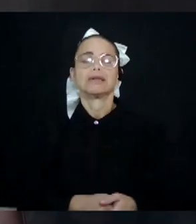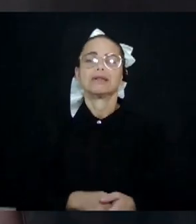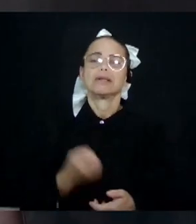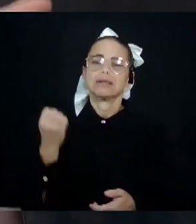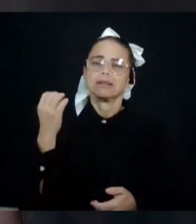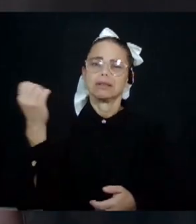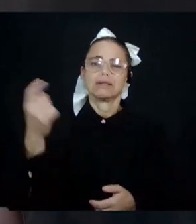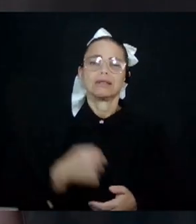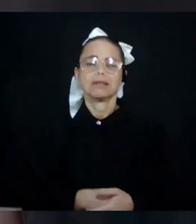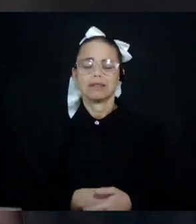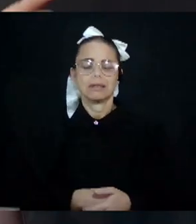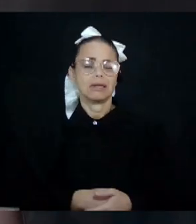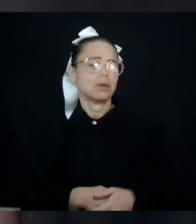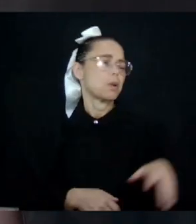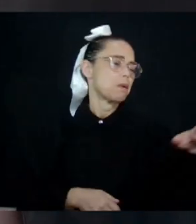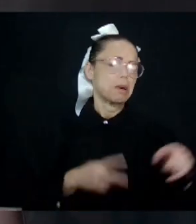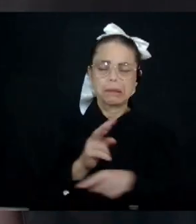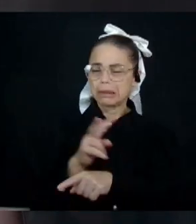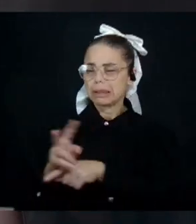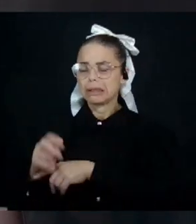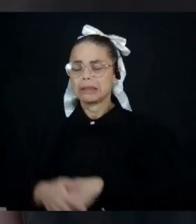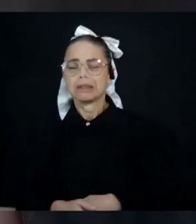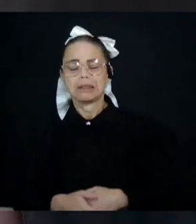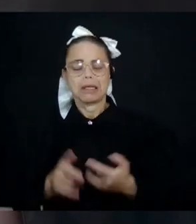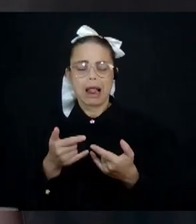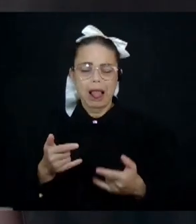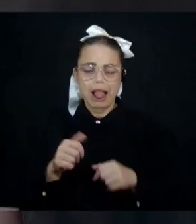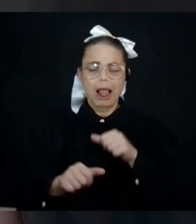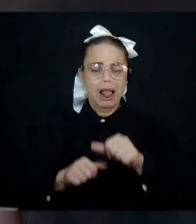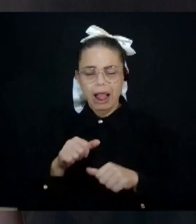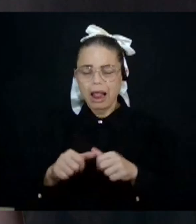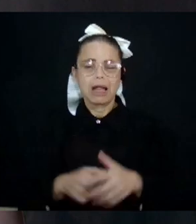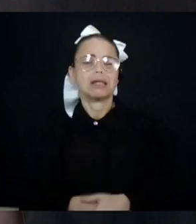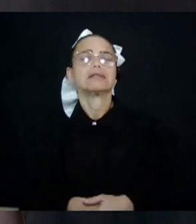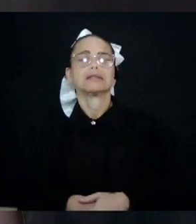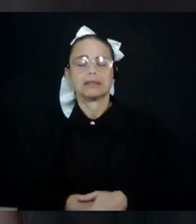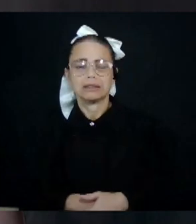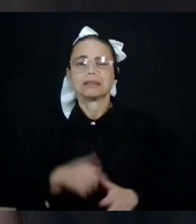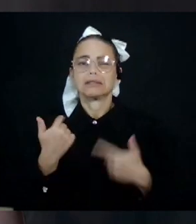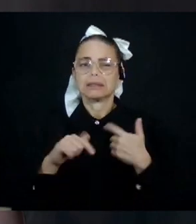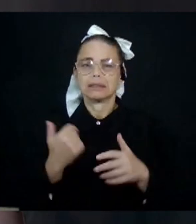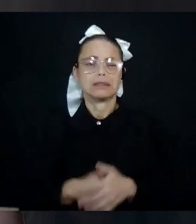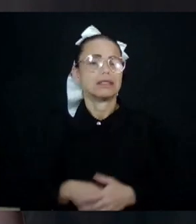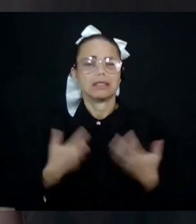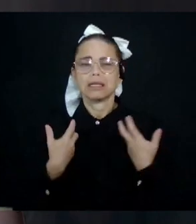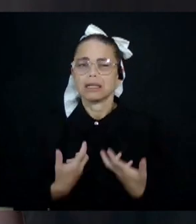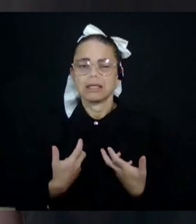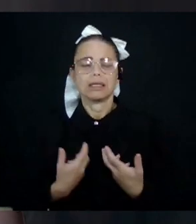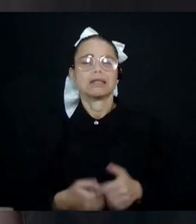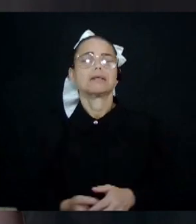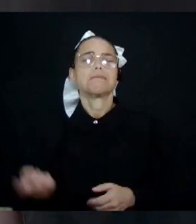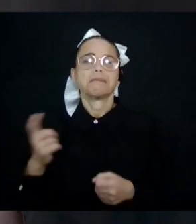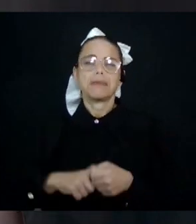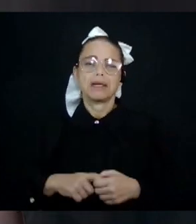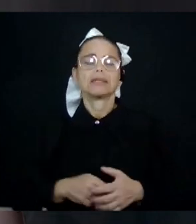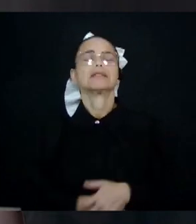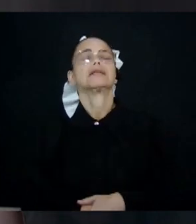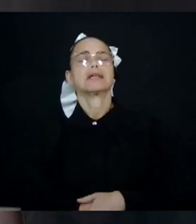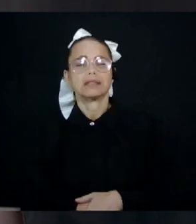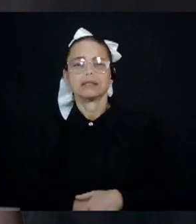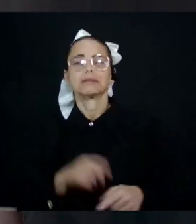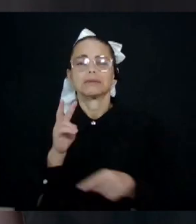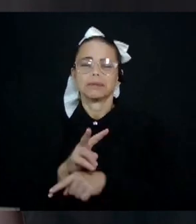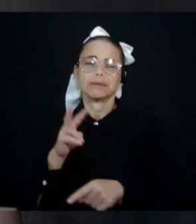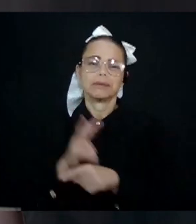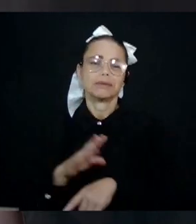de criança, né, trocando fralda, enfim, fazendo uma infinidade de trabalhos. E às vezes as mulheres voltam ainda mais cansadas e também